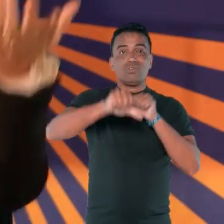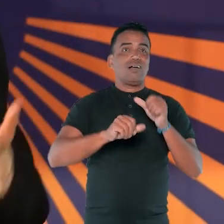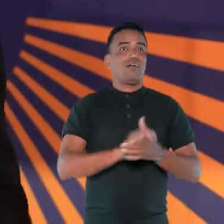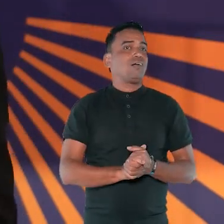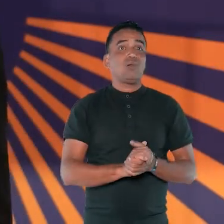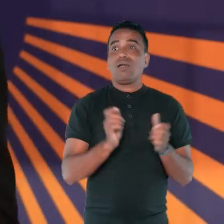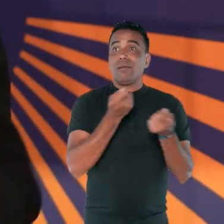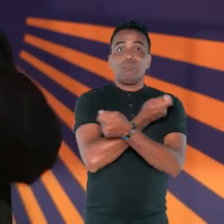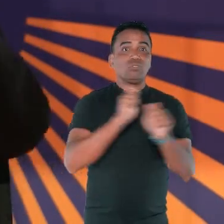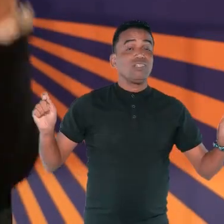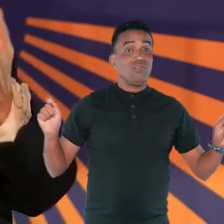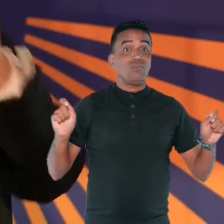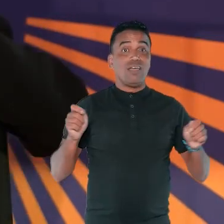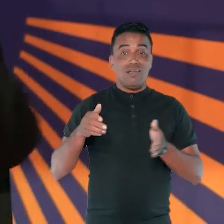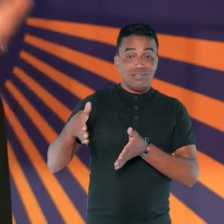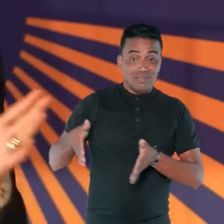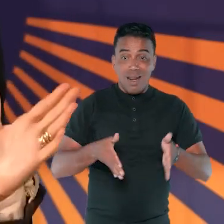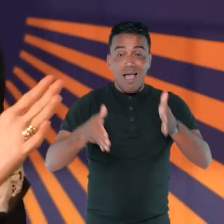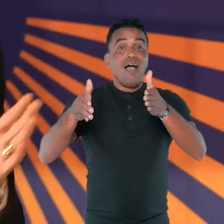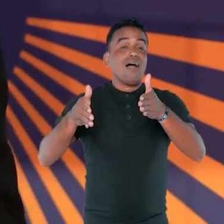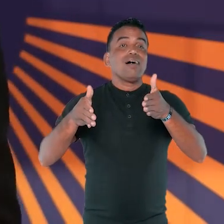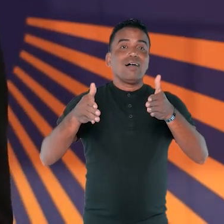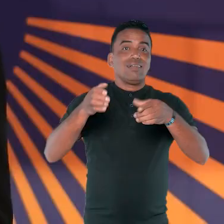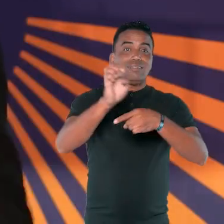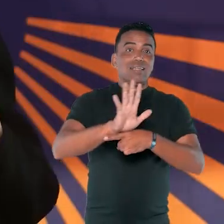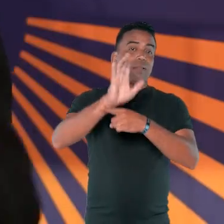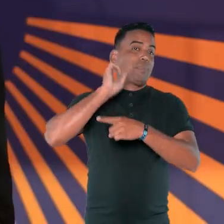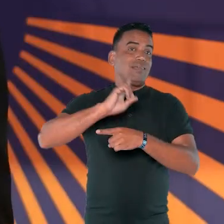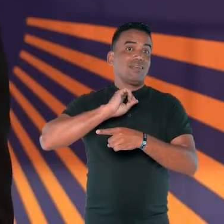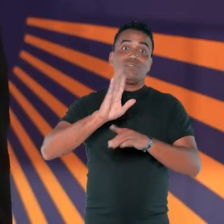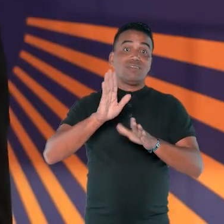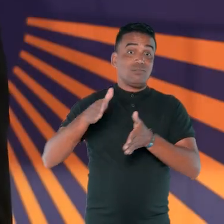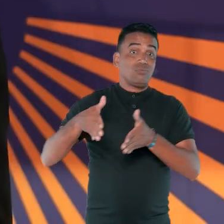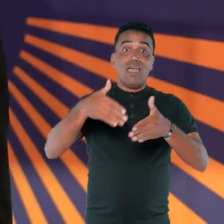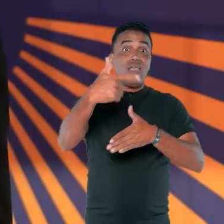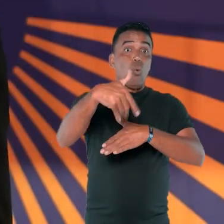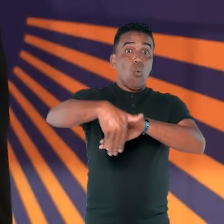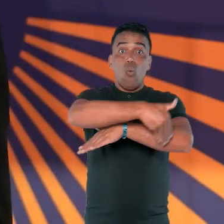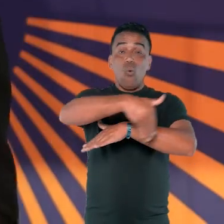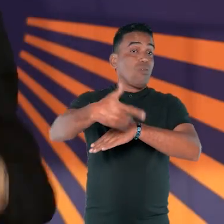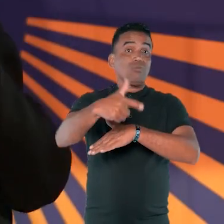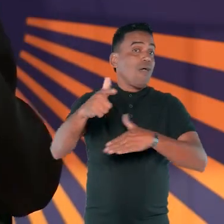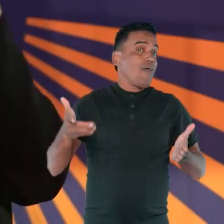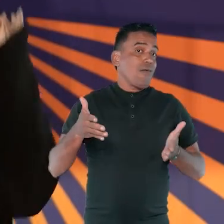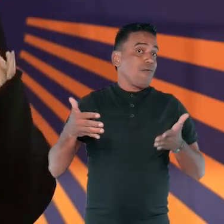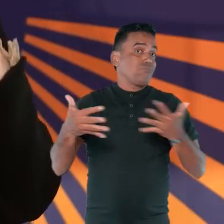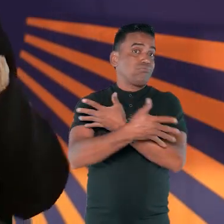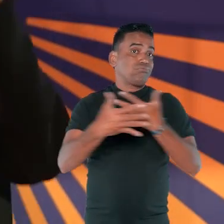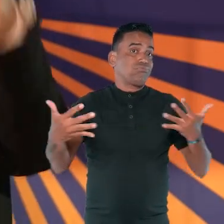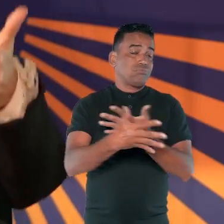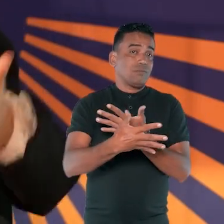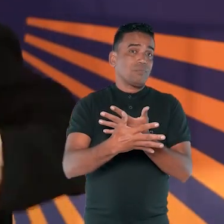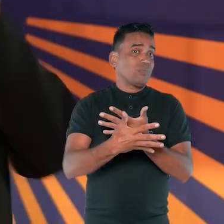em estrada de Minas, tem hora que não tem nem estrada, tem caminho de Minas. Quando se anda por ali, estradas do norte de